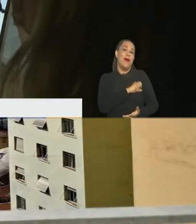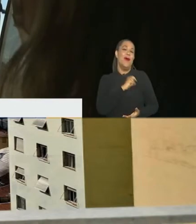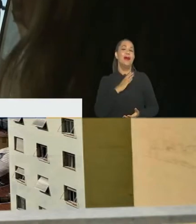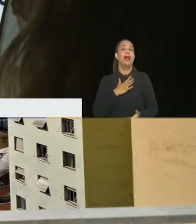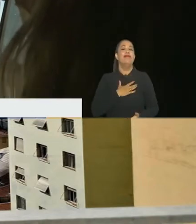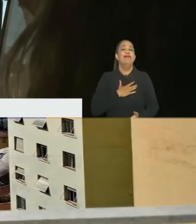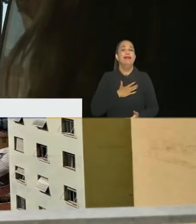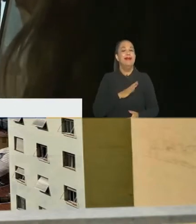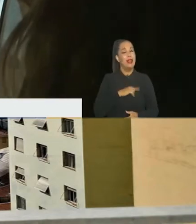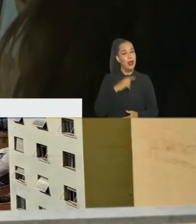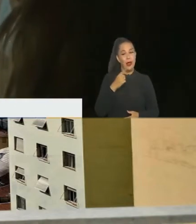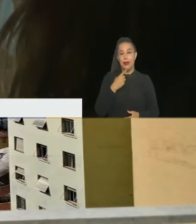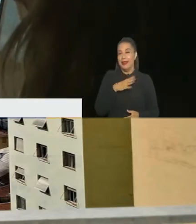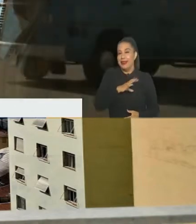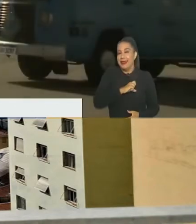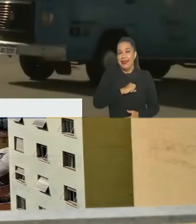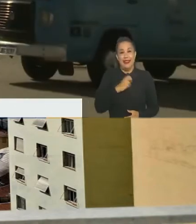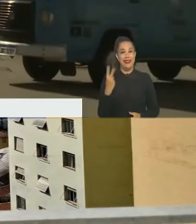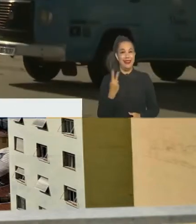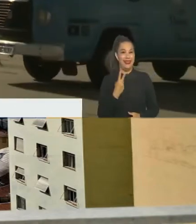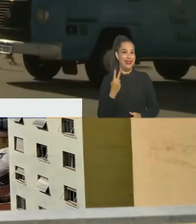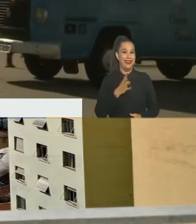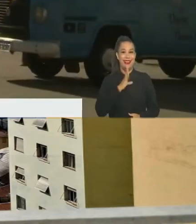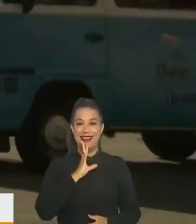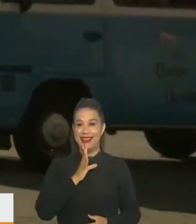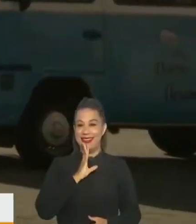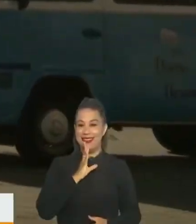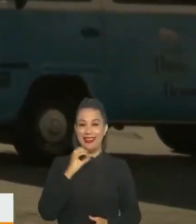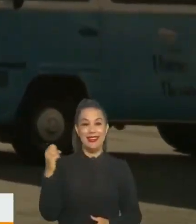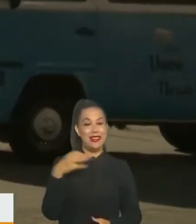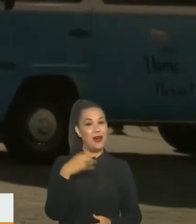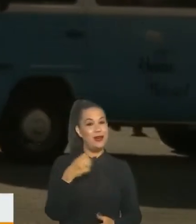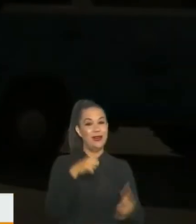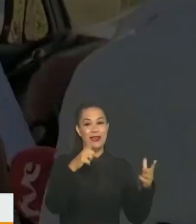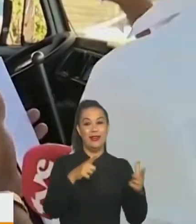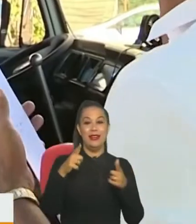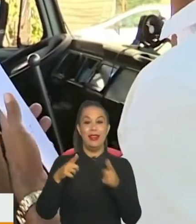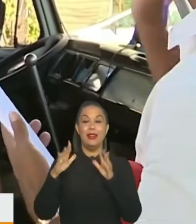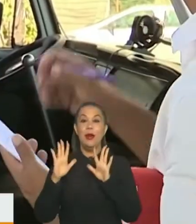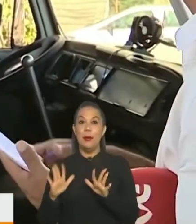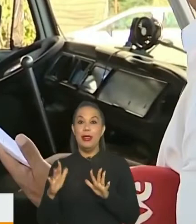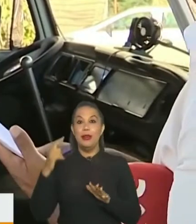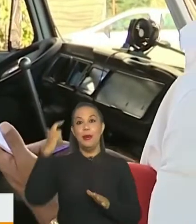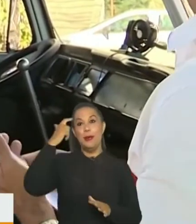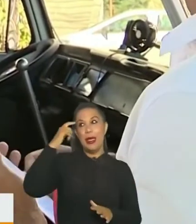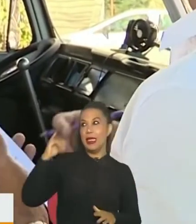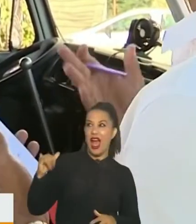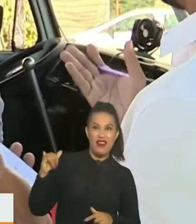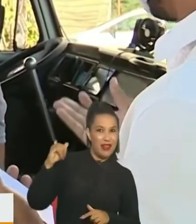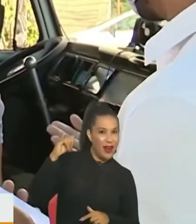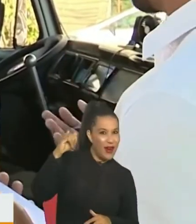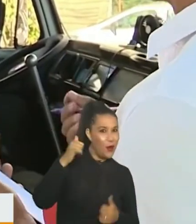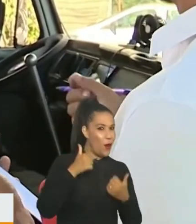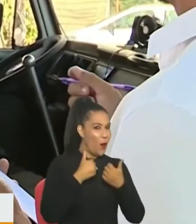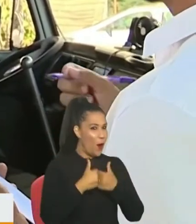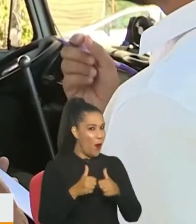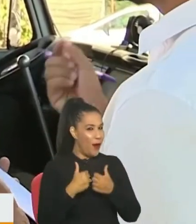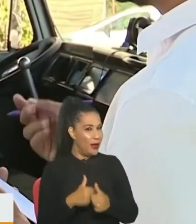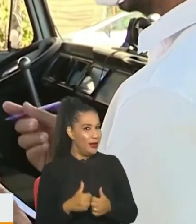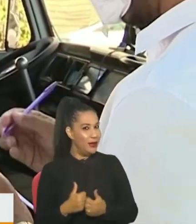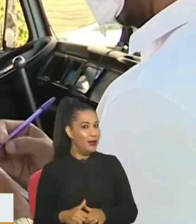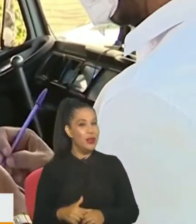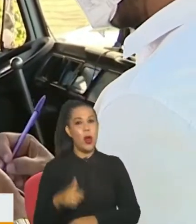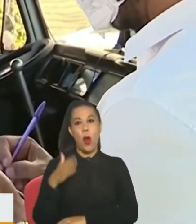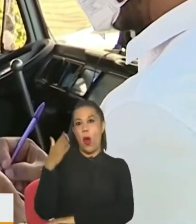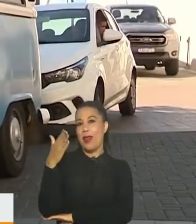eles transformaram em um motorhome. Vamos observar. E vamos conhecer agora a história de um casal de Salvador, que se conheceu